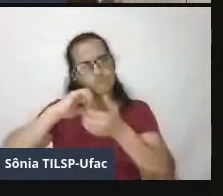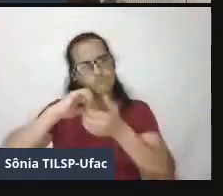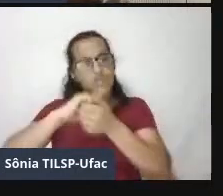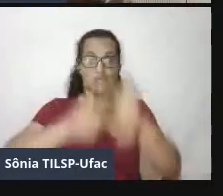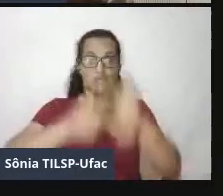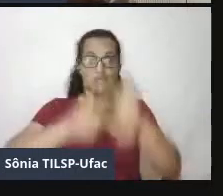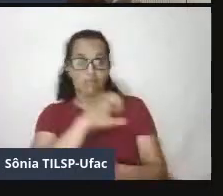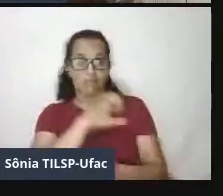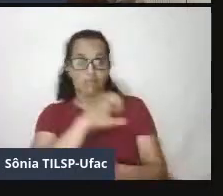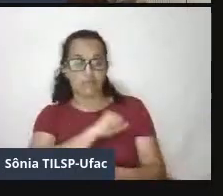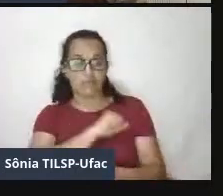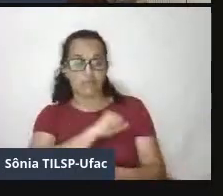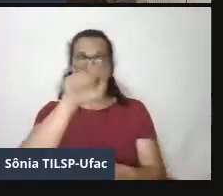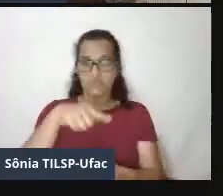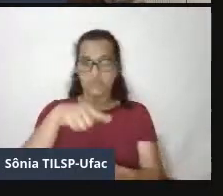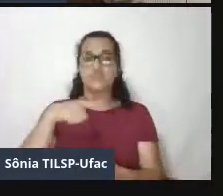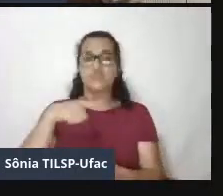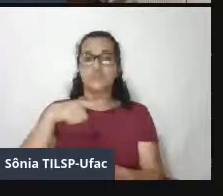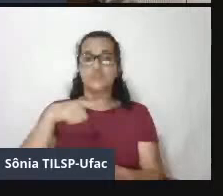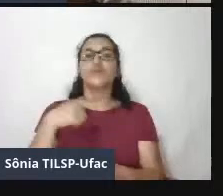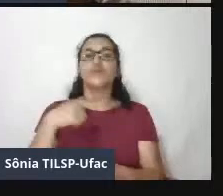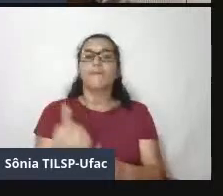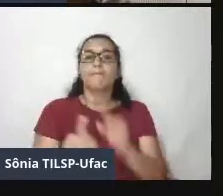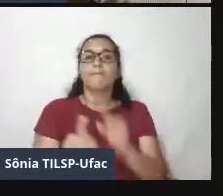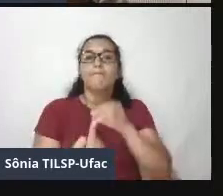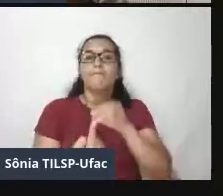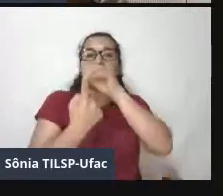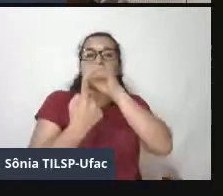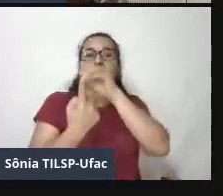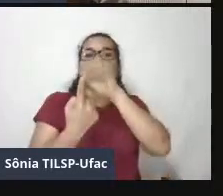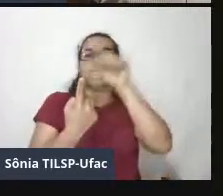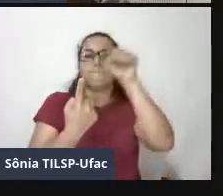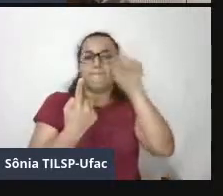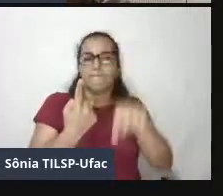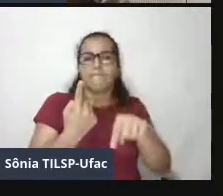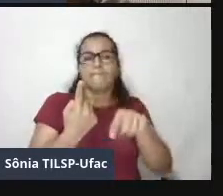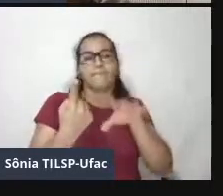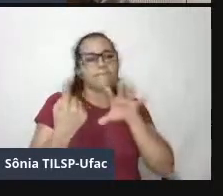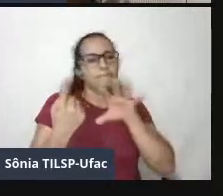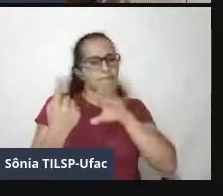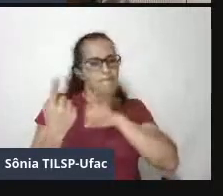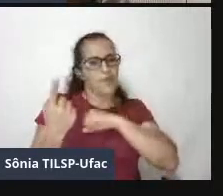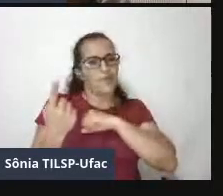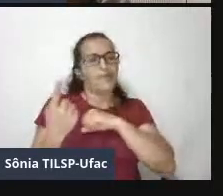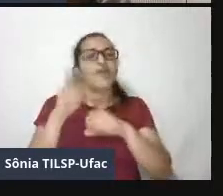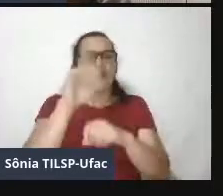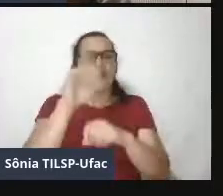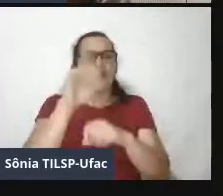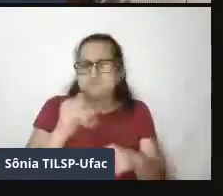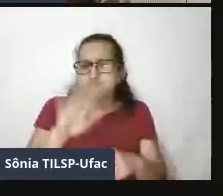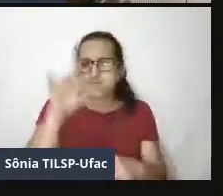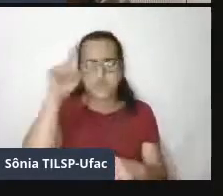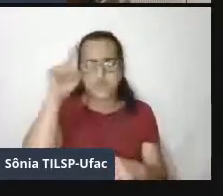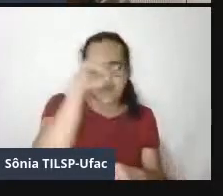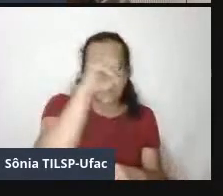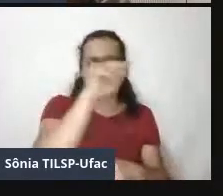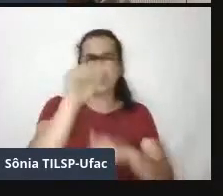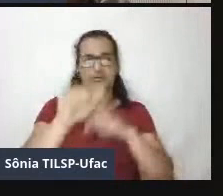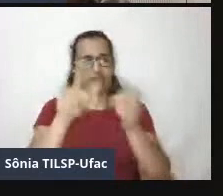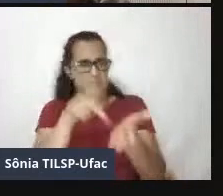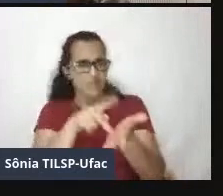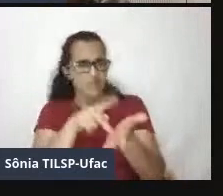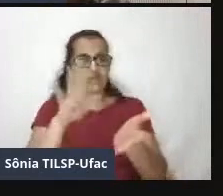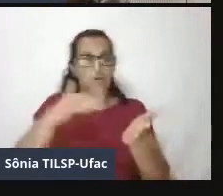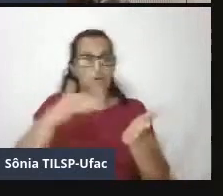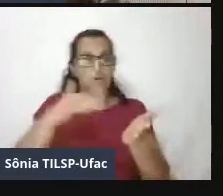tem ali o único ingrediente que supera todas as outras coisas, porque nós passamos muitas dificuldades. O nosso espaço hoje, que é referência,